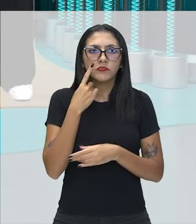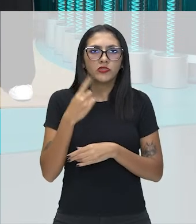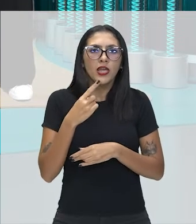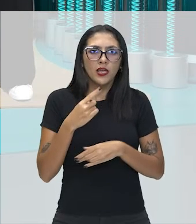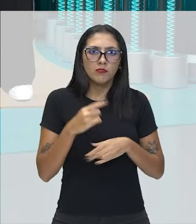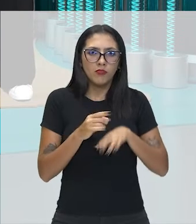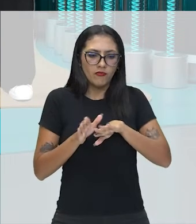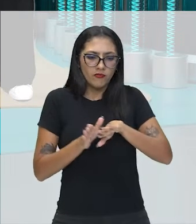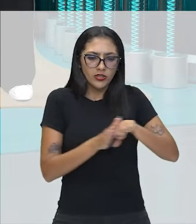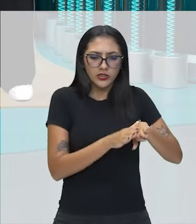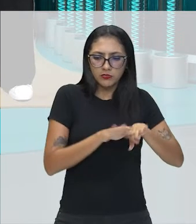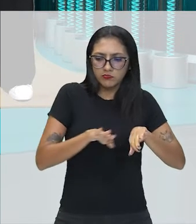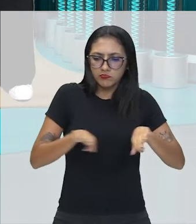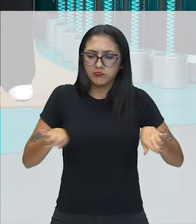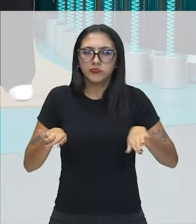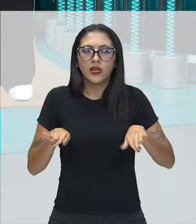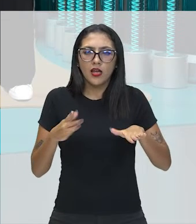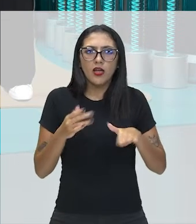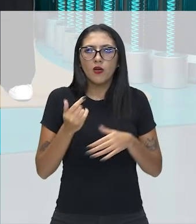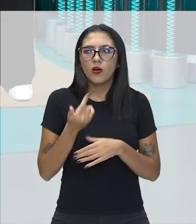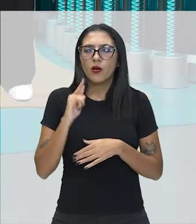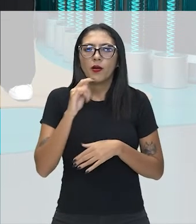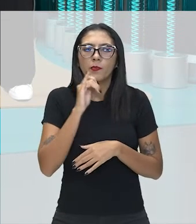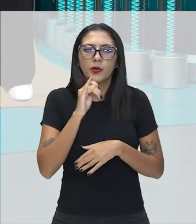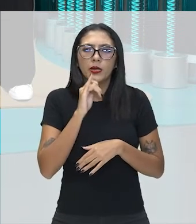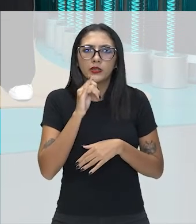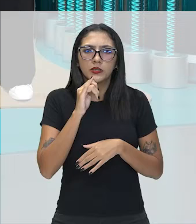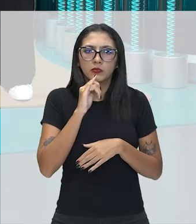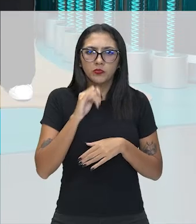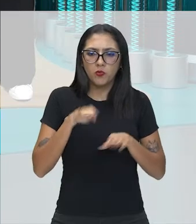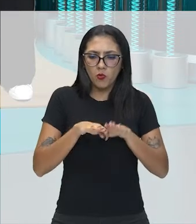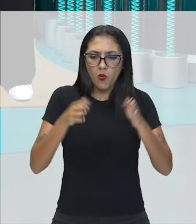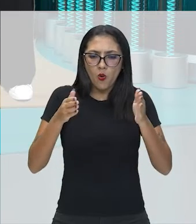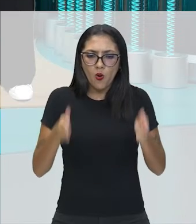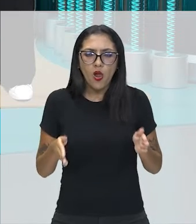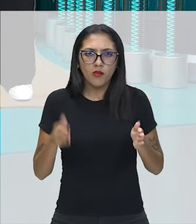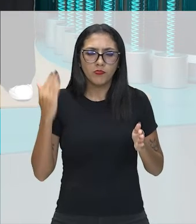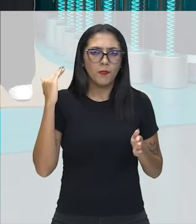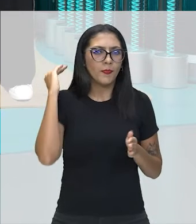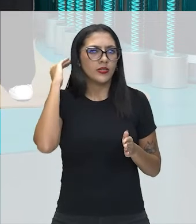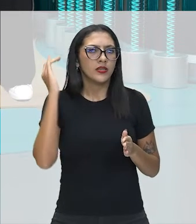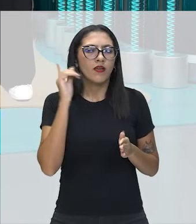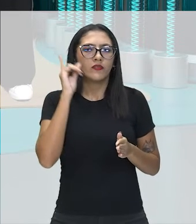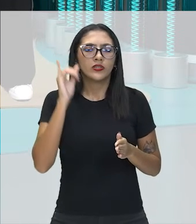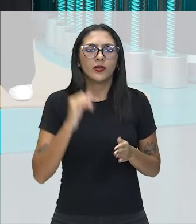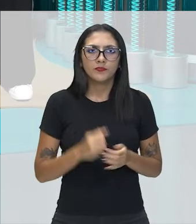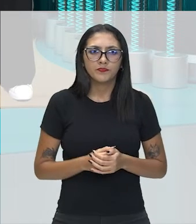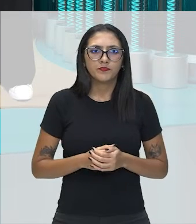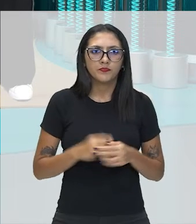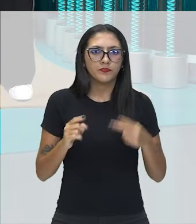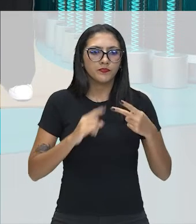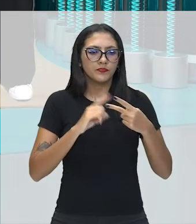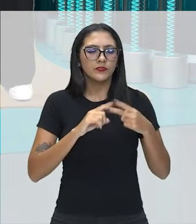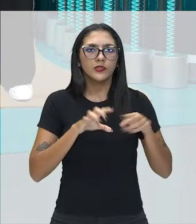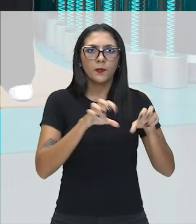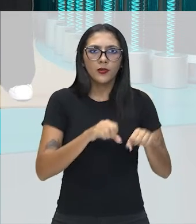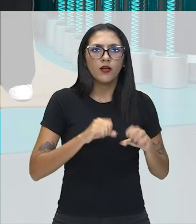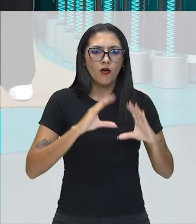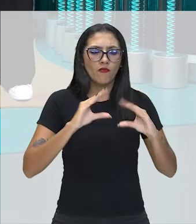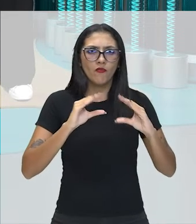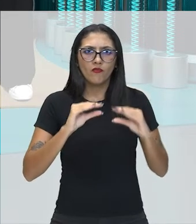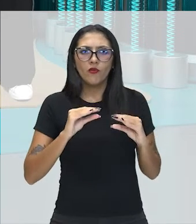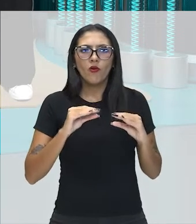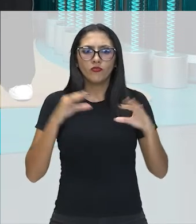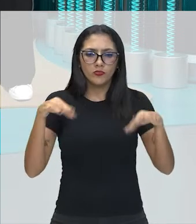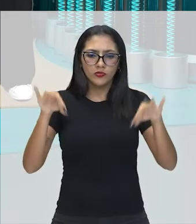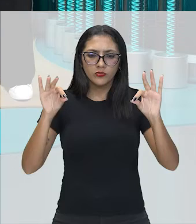de perto da vítima. Segundo, colocar ali um objeto, uma almofada, uma toalha, algo que seja confortável